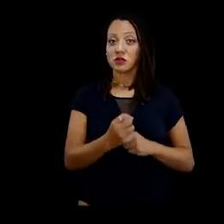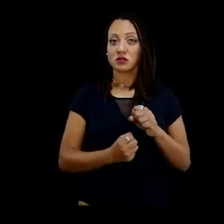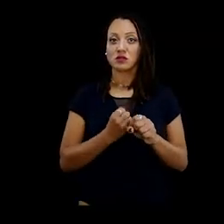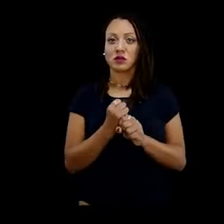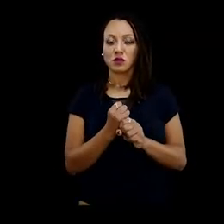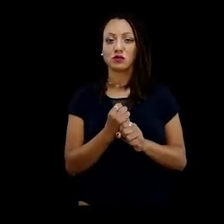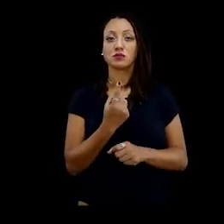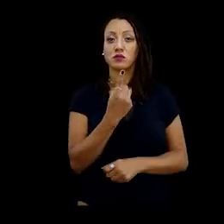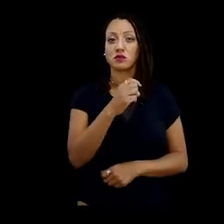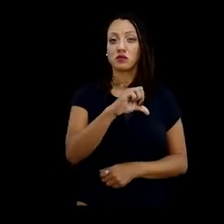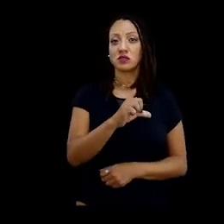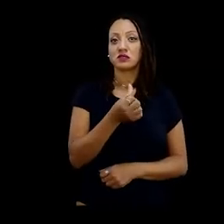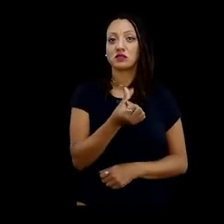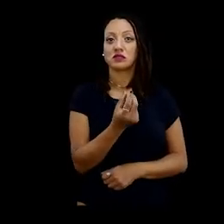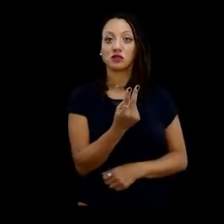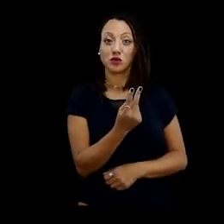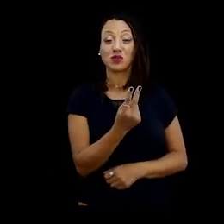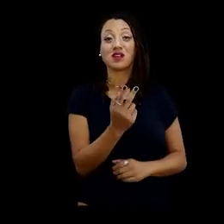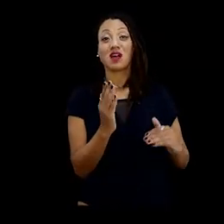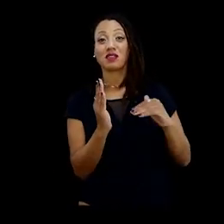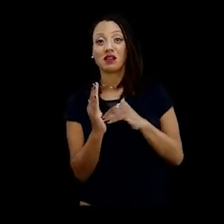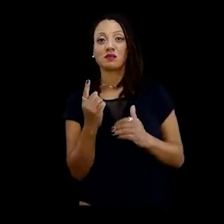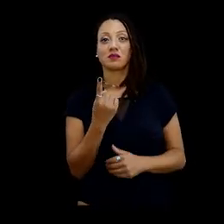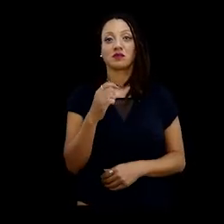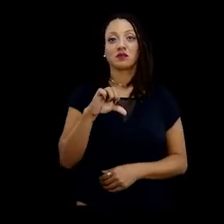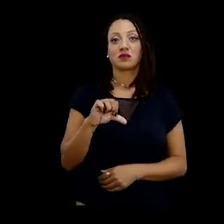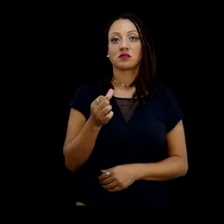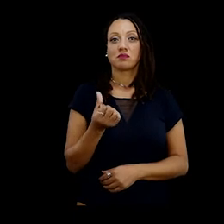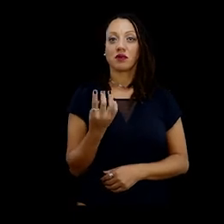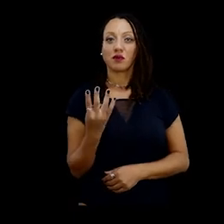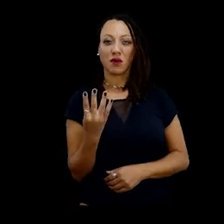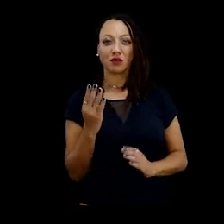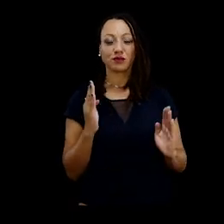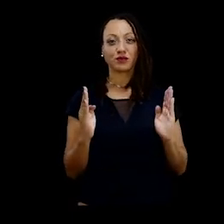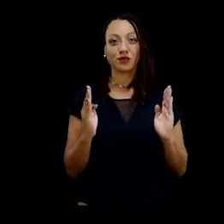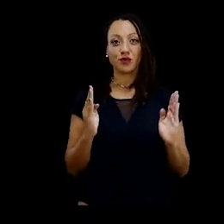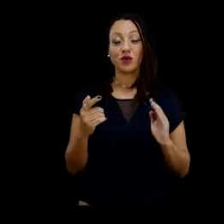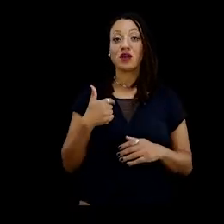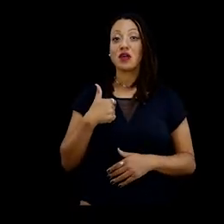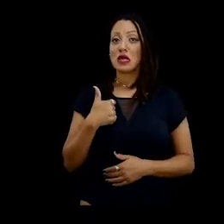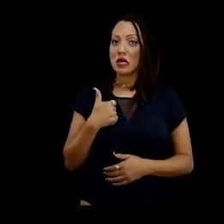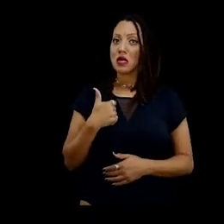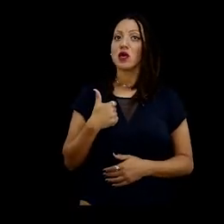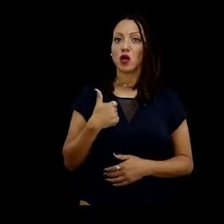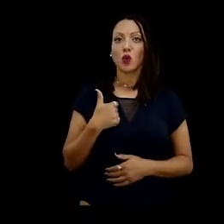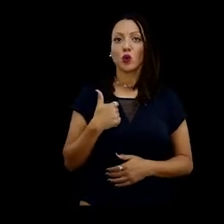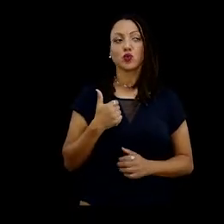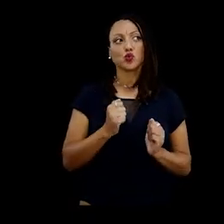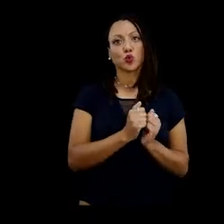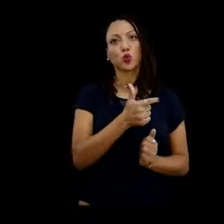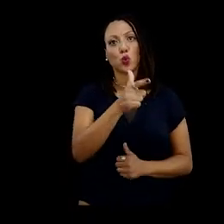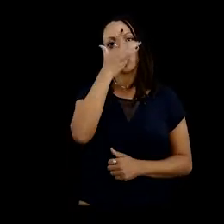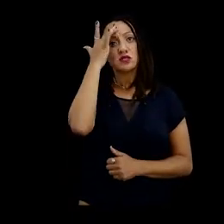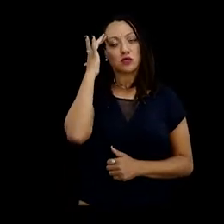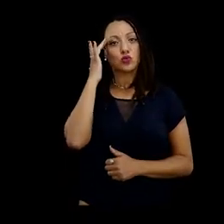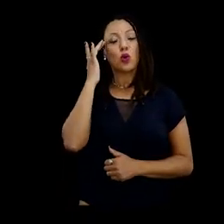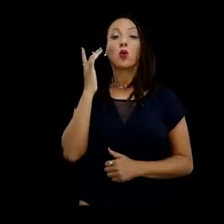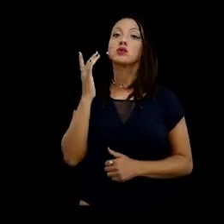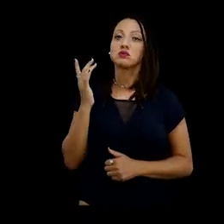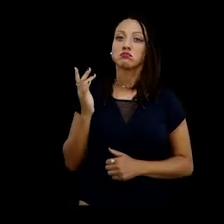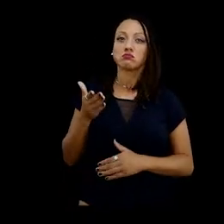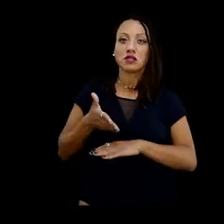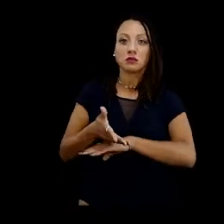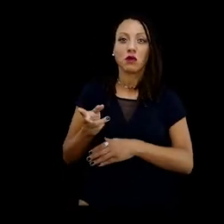Durante 3 anos, 1962, 1964, eu fui dirigente, um